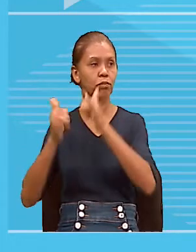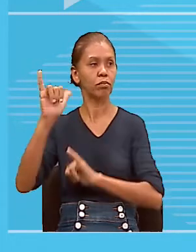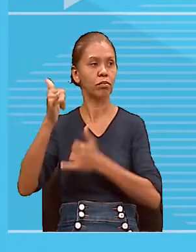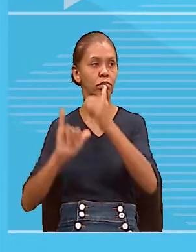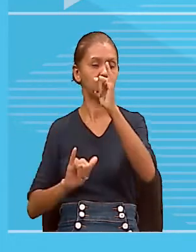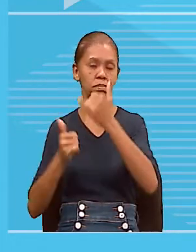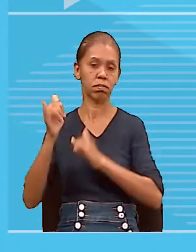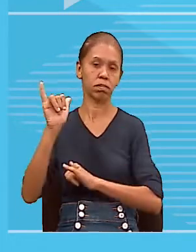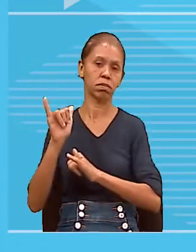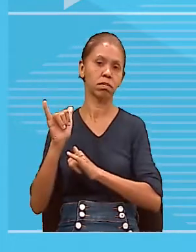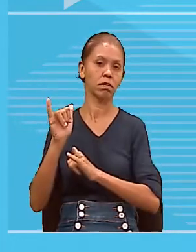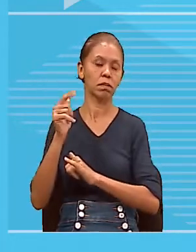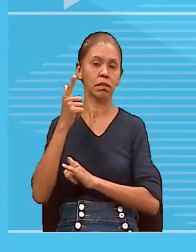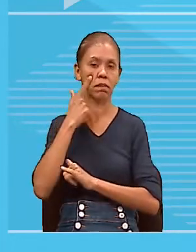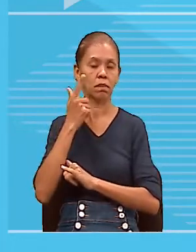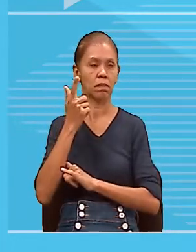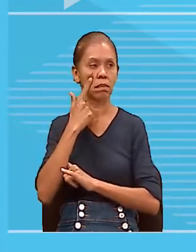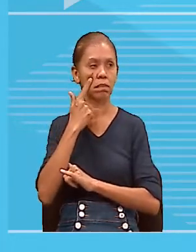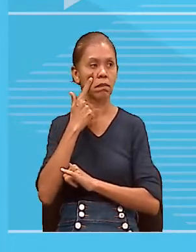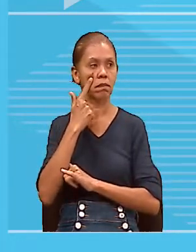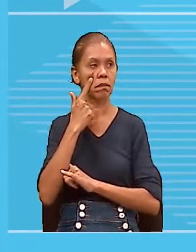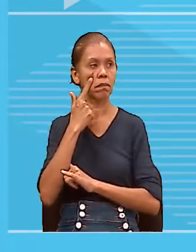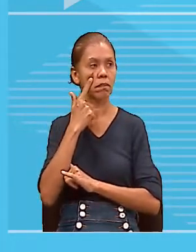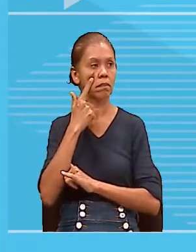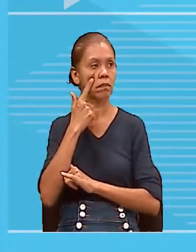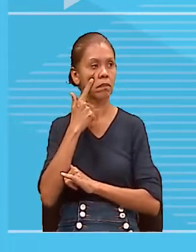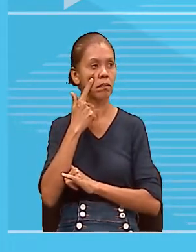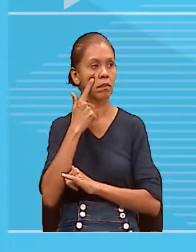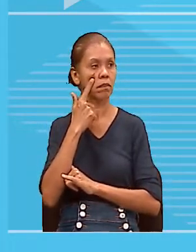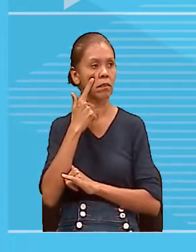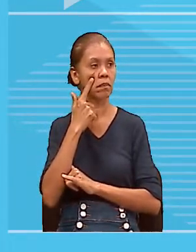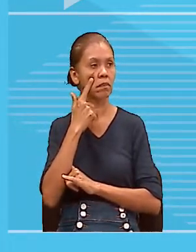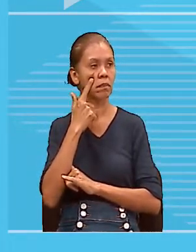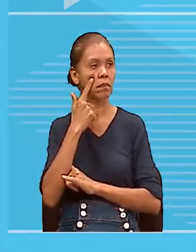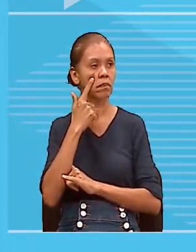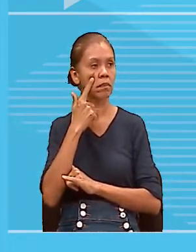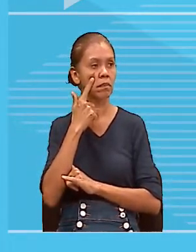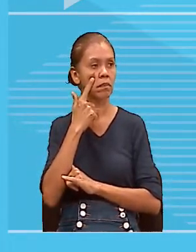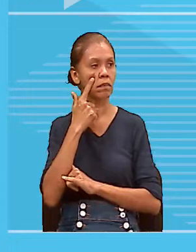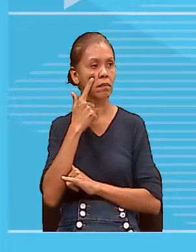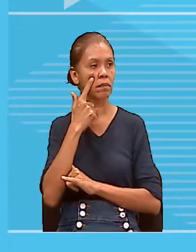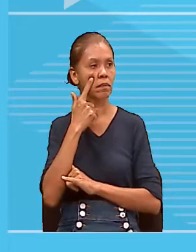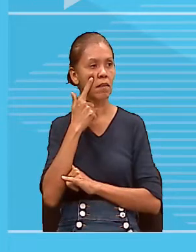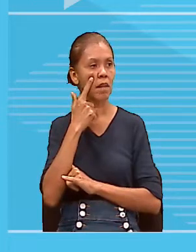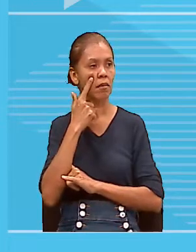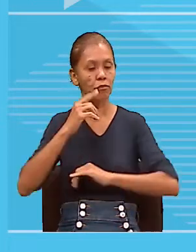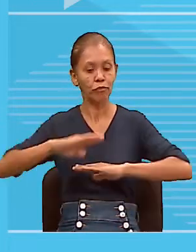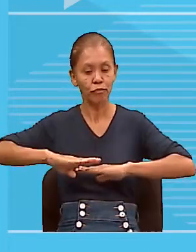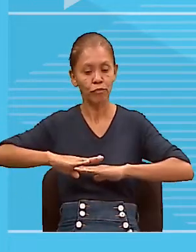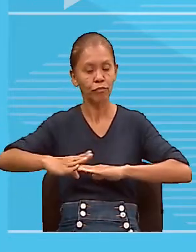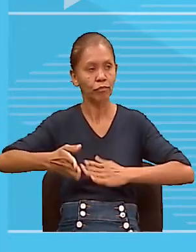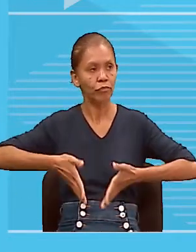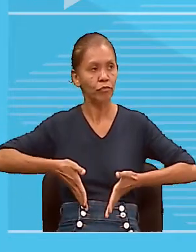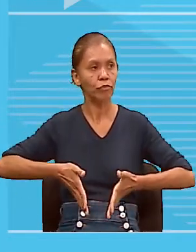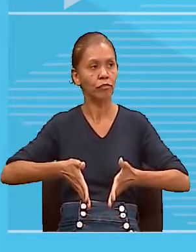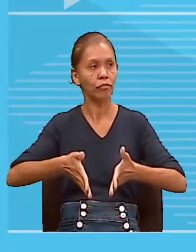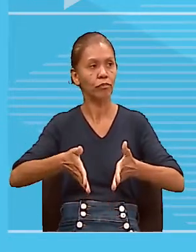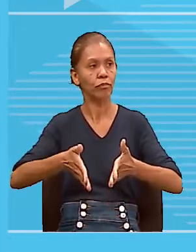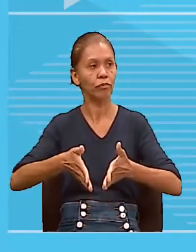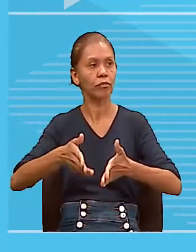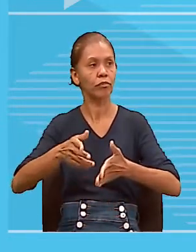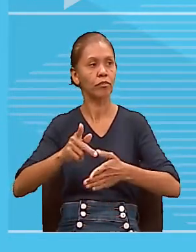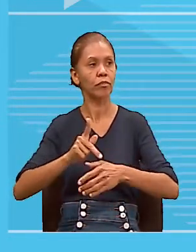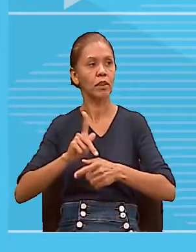eixos rodoviários as hidrelétricas Furnas e Três Marias a integração do território vai ser realizada